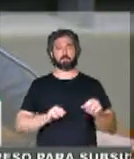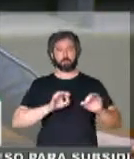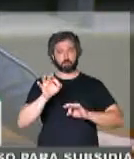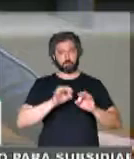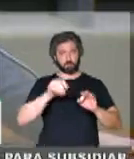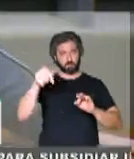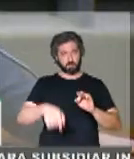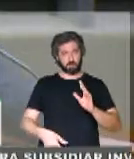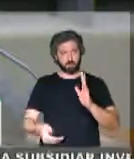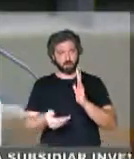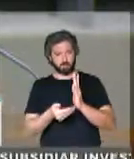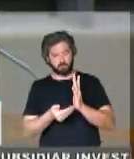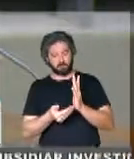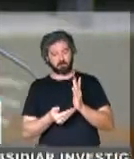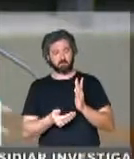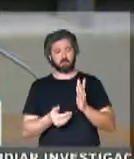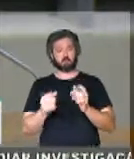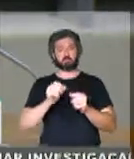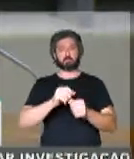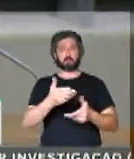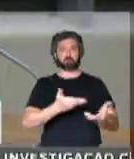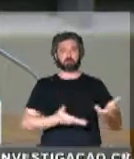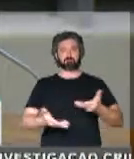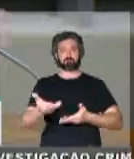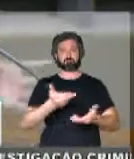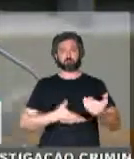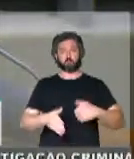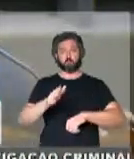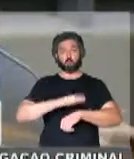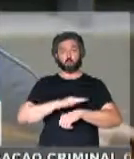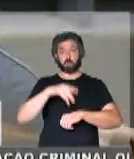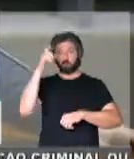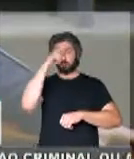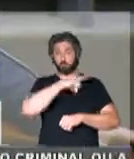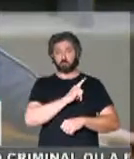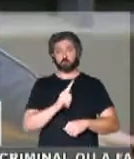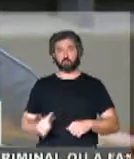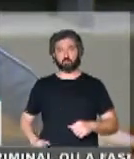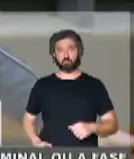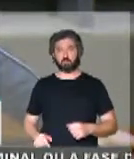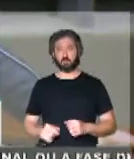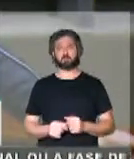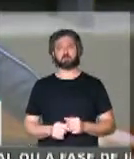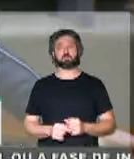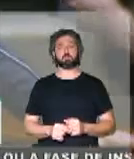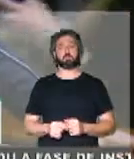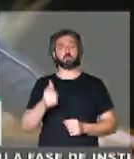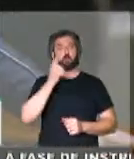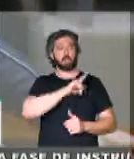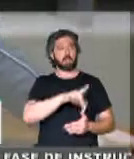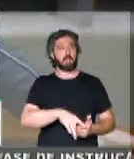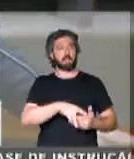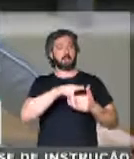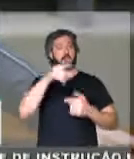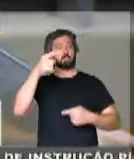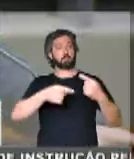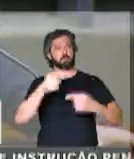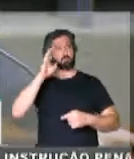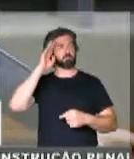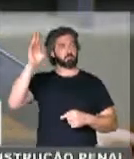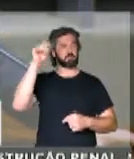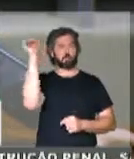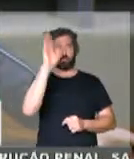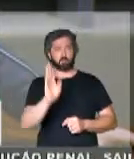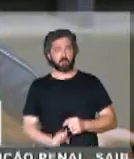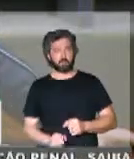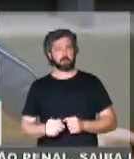conduz essa casa, que está fazendo a mediação no momento de conflito do governo, que consegue liderar as discussões